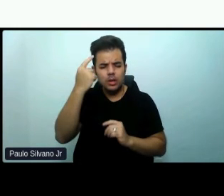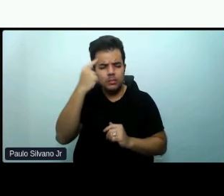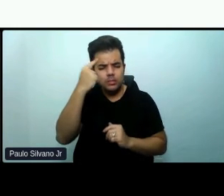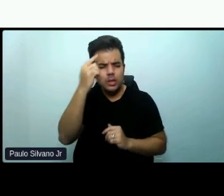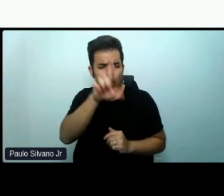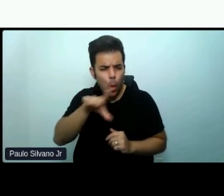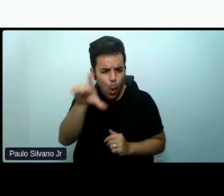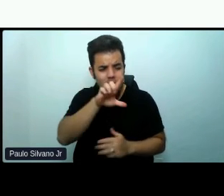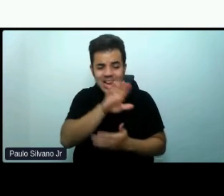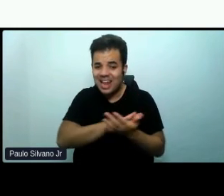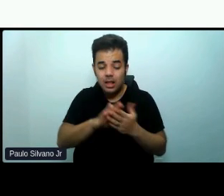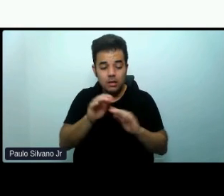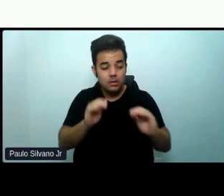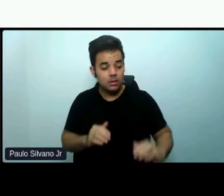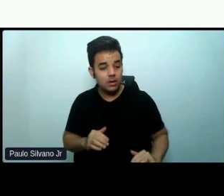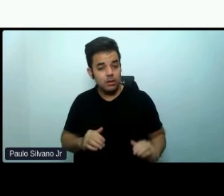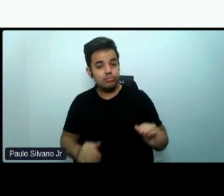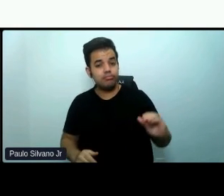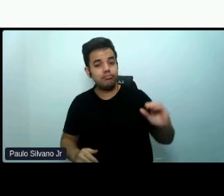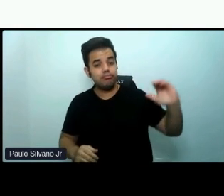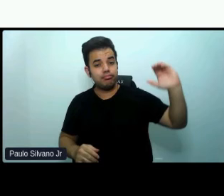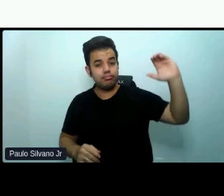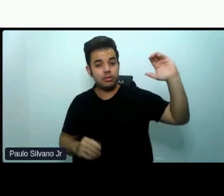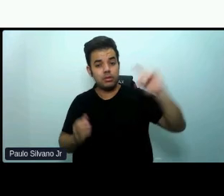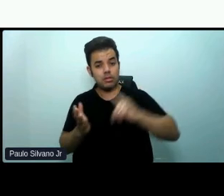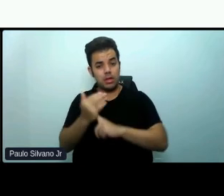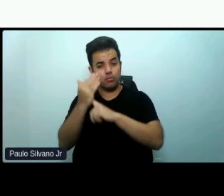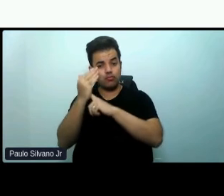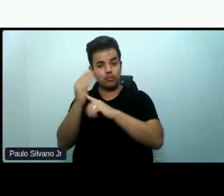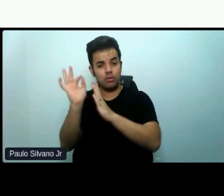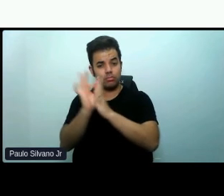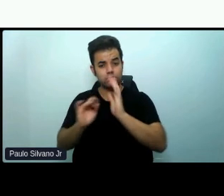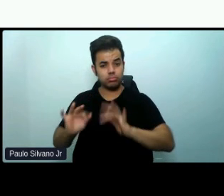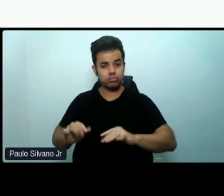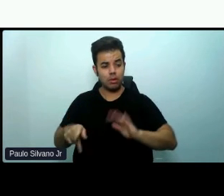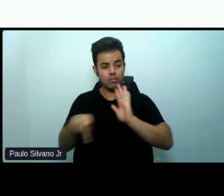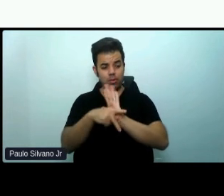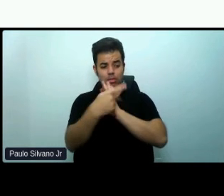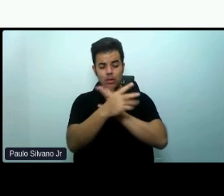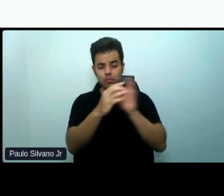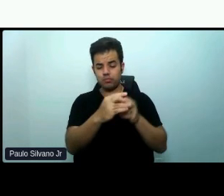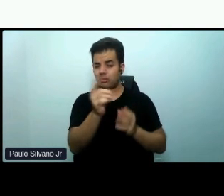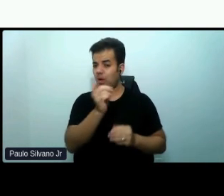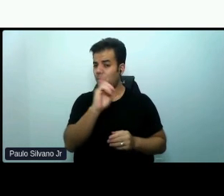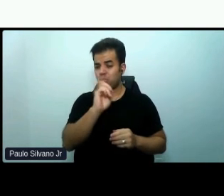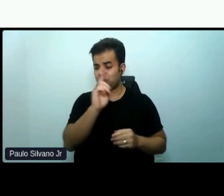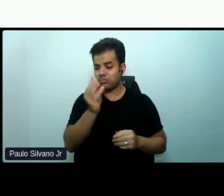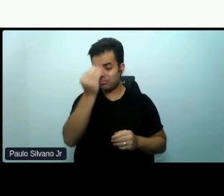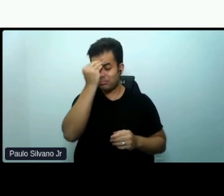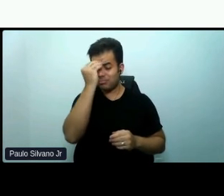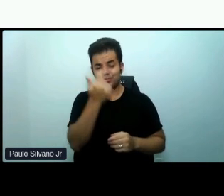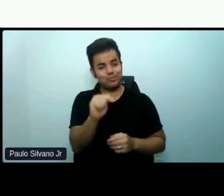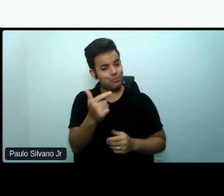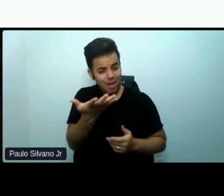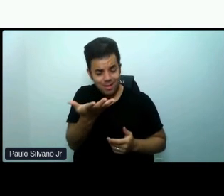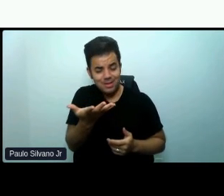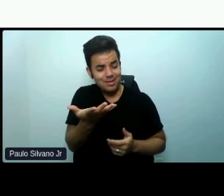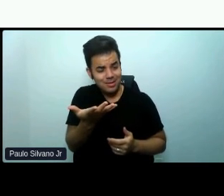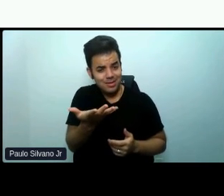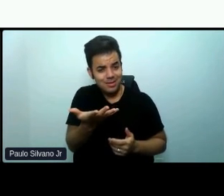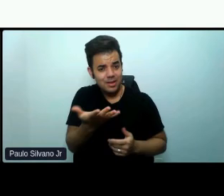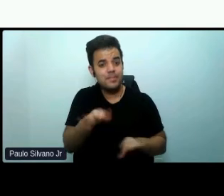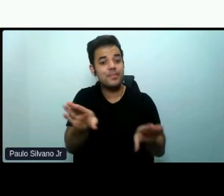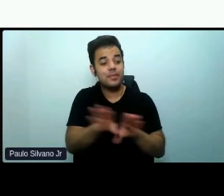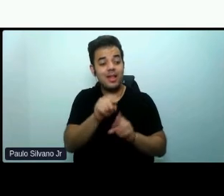elas crescem acreditando que tecnologia e programação não são para elas. Então, desde cedo, as pessoas aprendem que